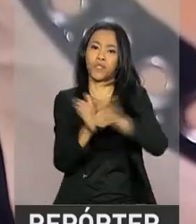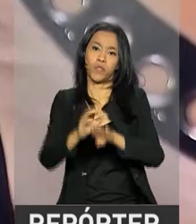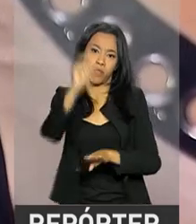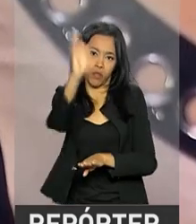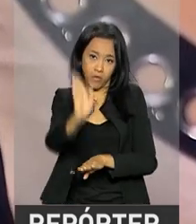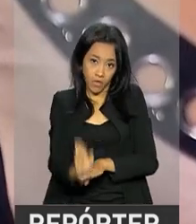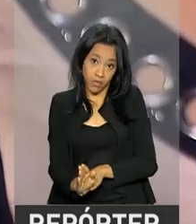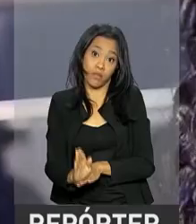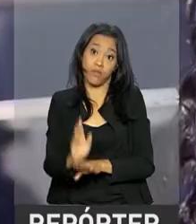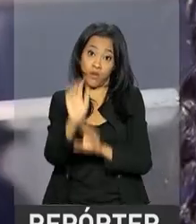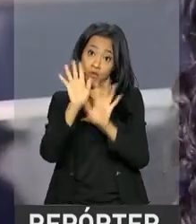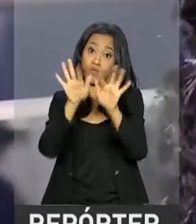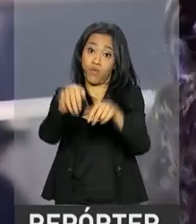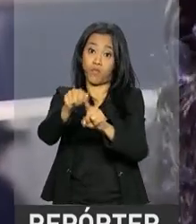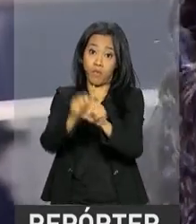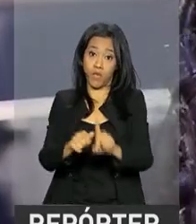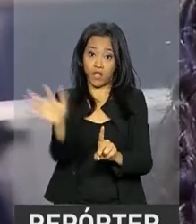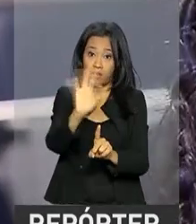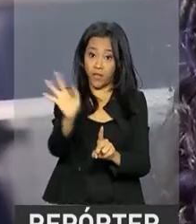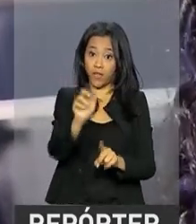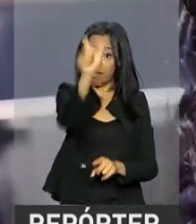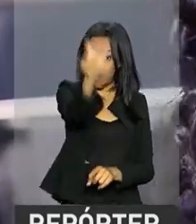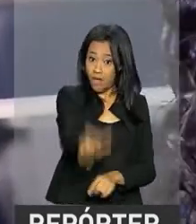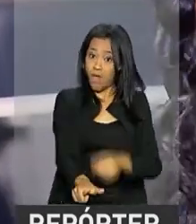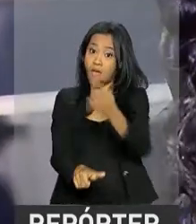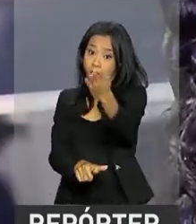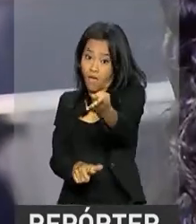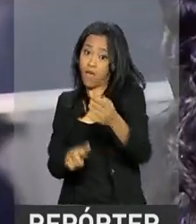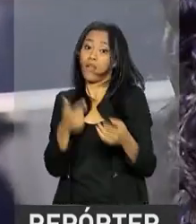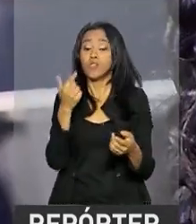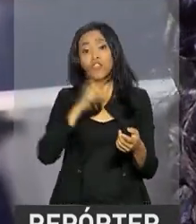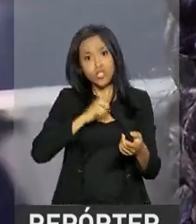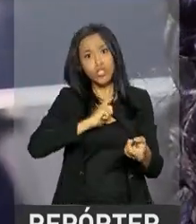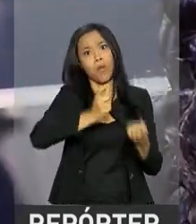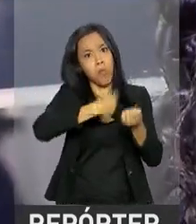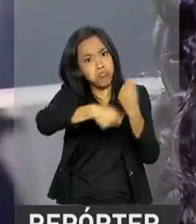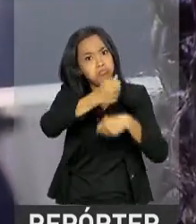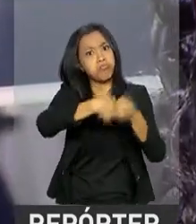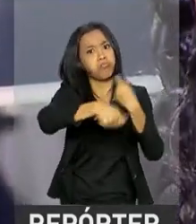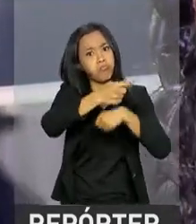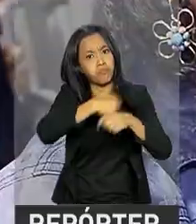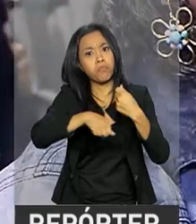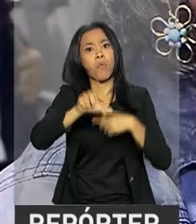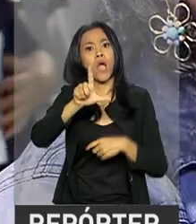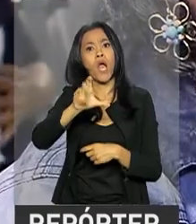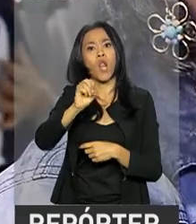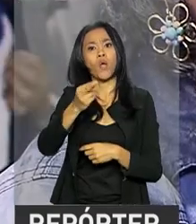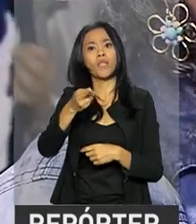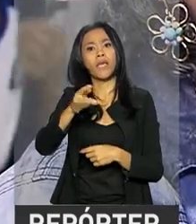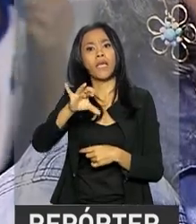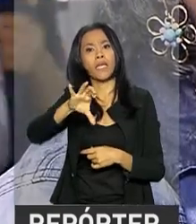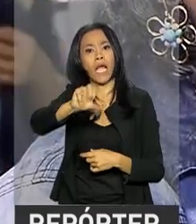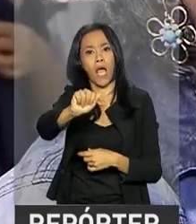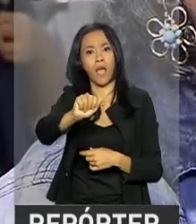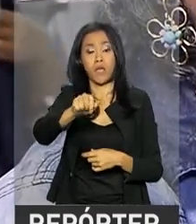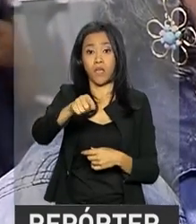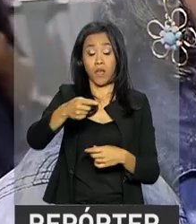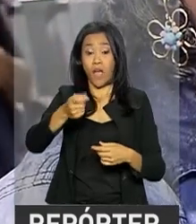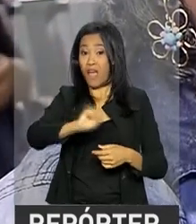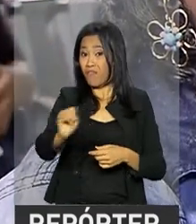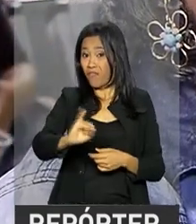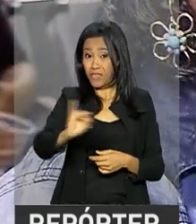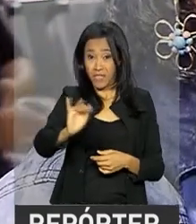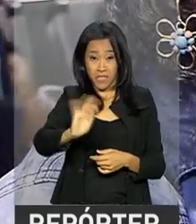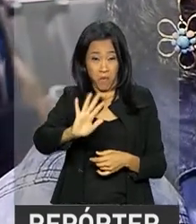no final de fevereiro. Isamar tinha o próprio negócio na Venezuela, uma lotérica. Com a inflação